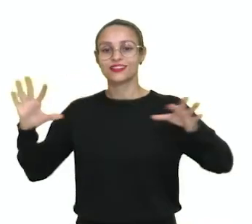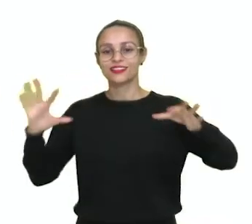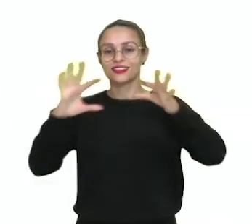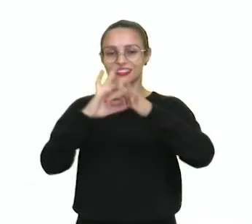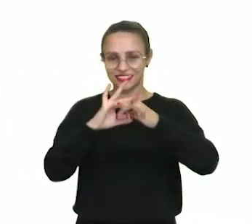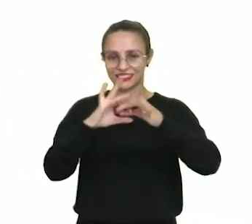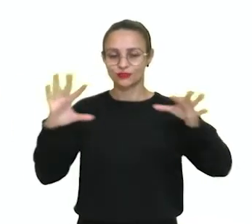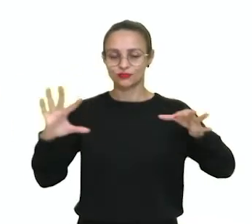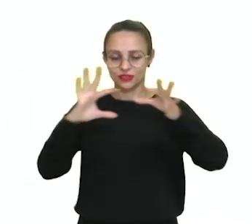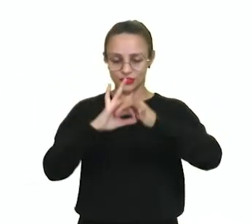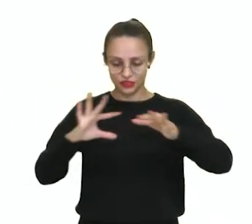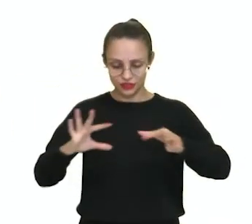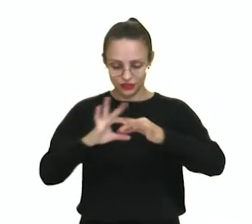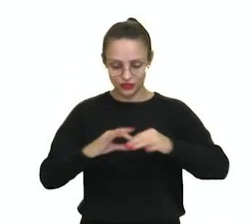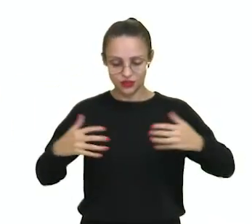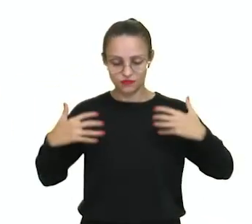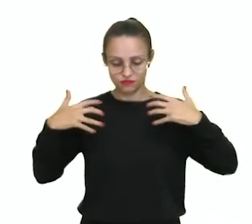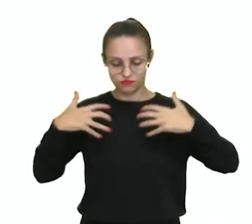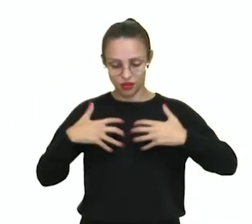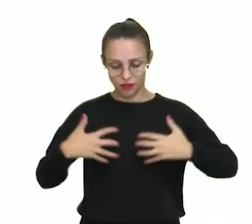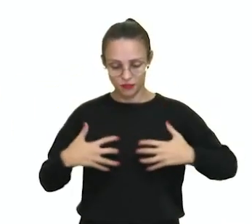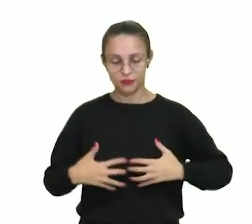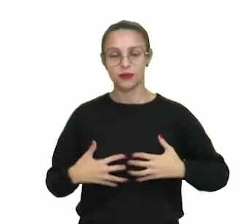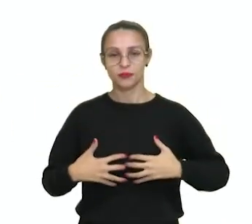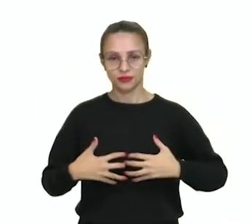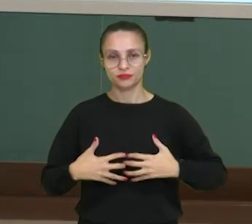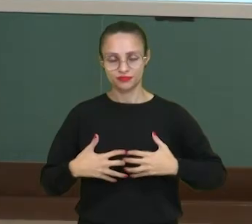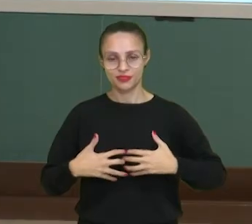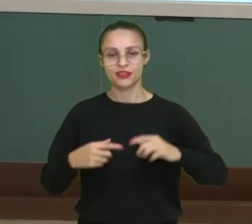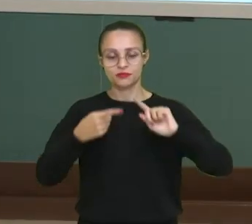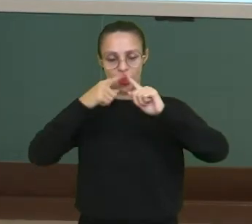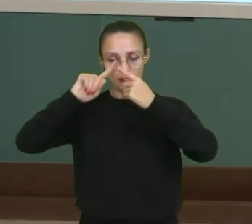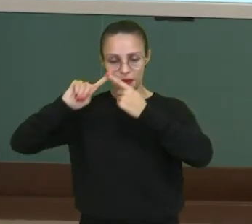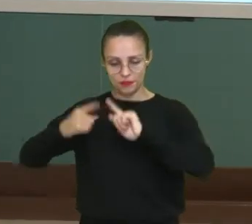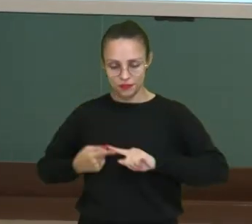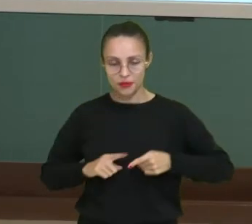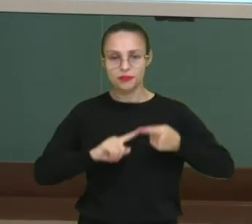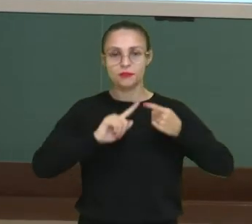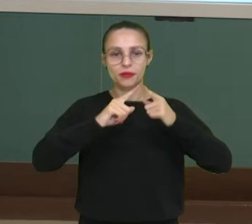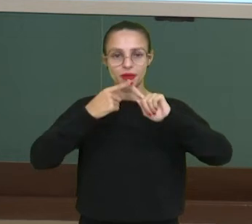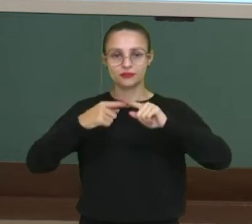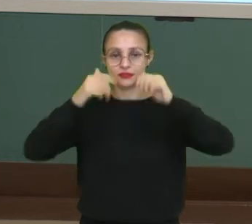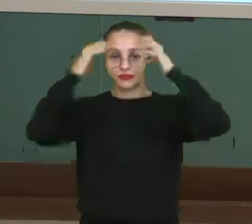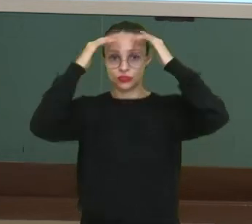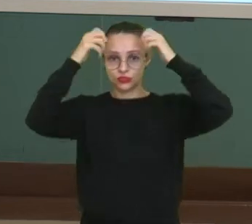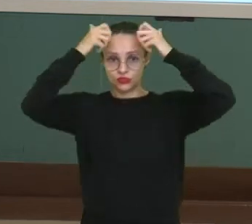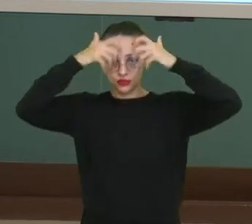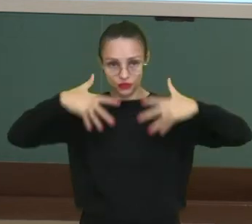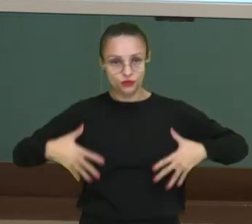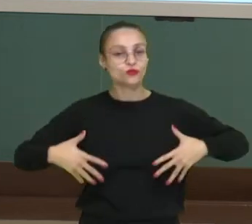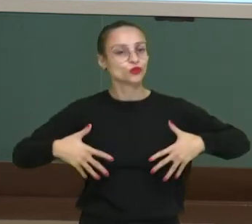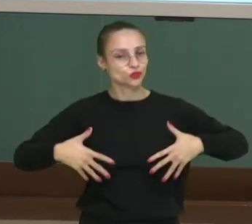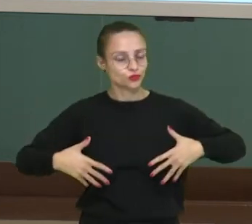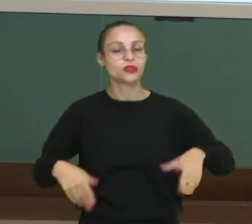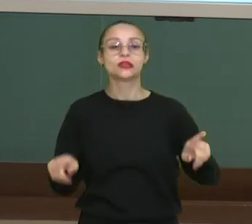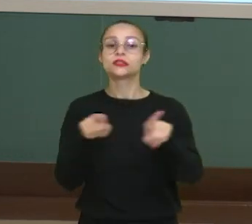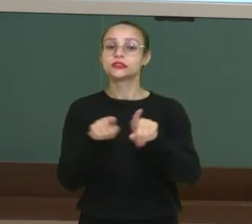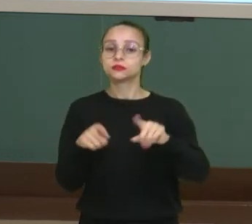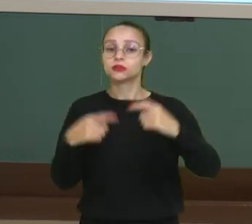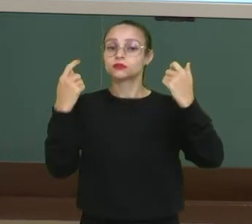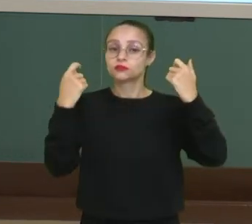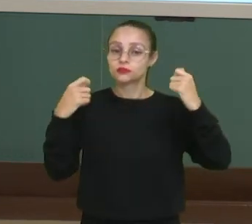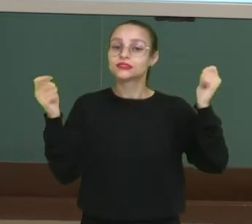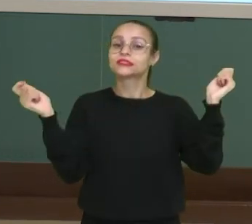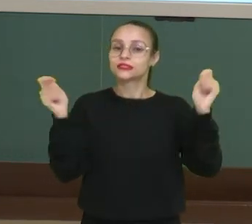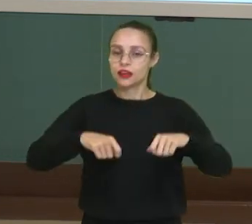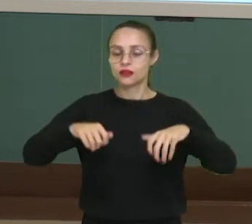ligam-se aos ossos, às articulações e o nosso sistema nervoso. Além de possibilitar os